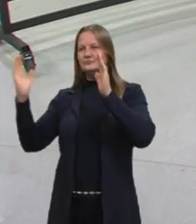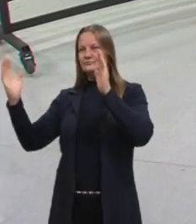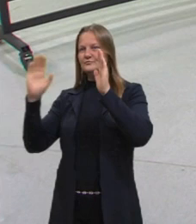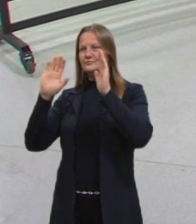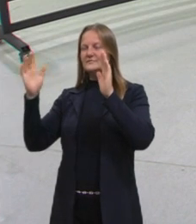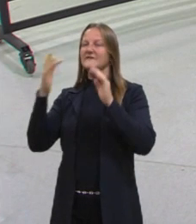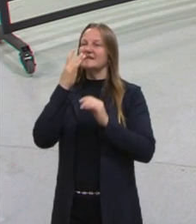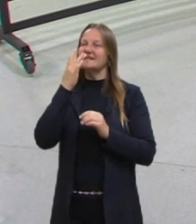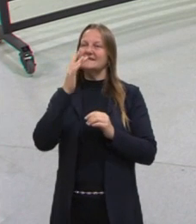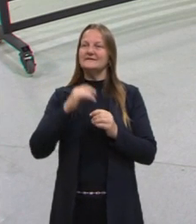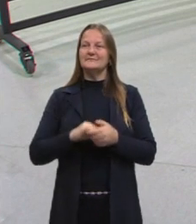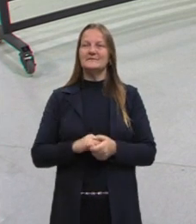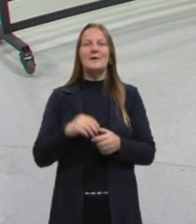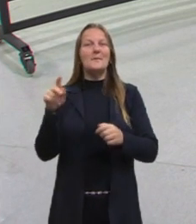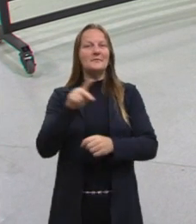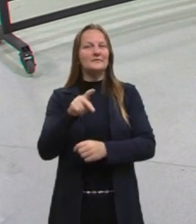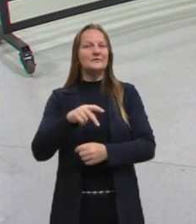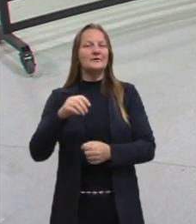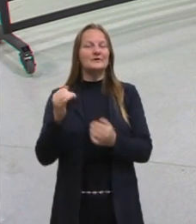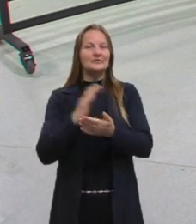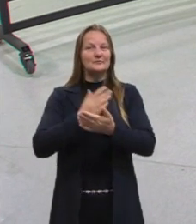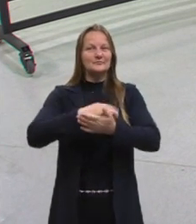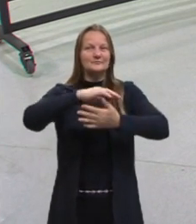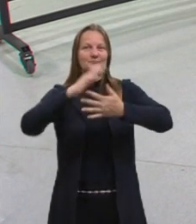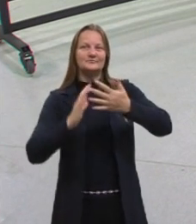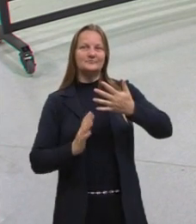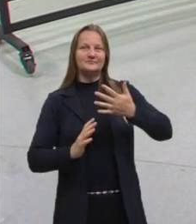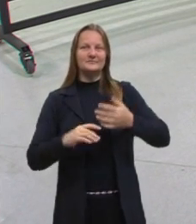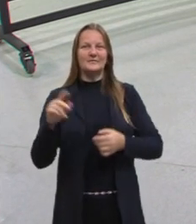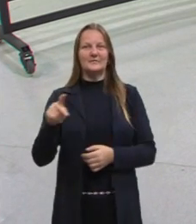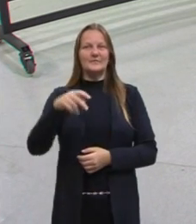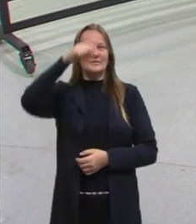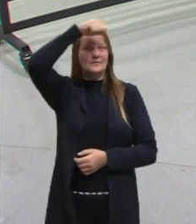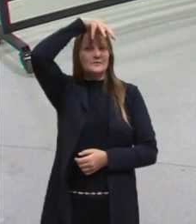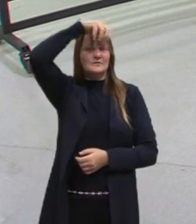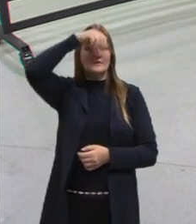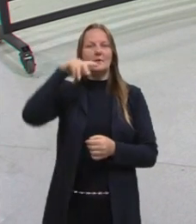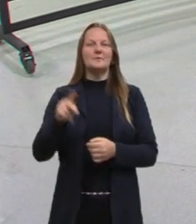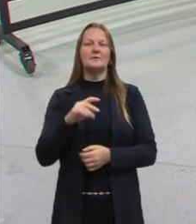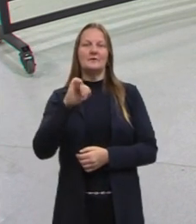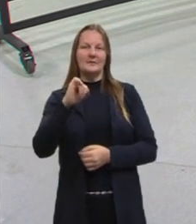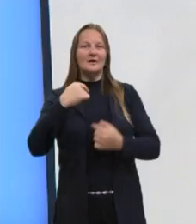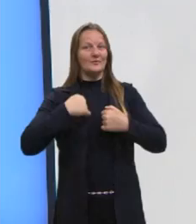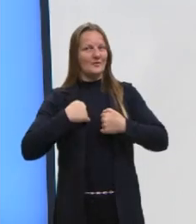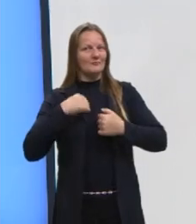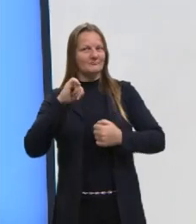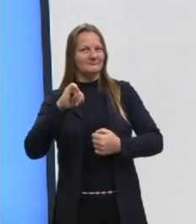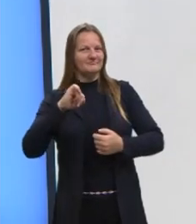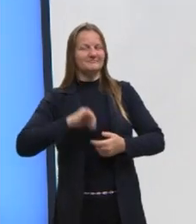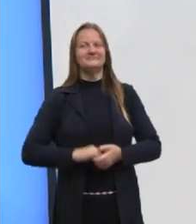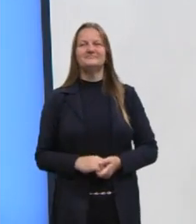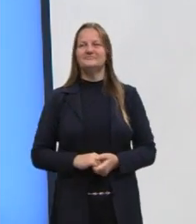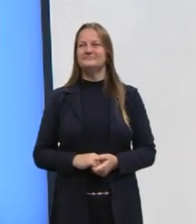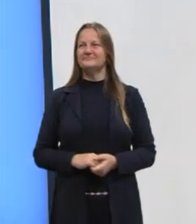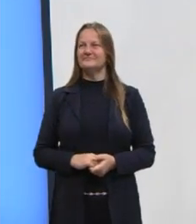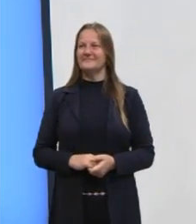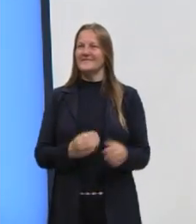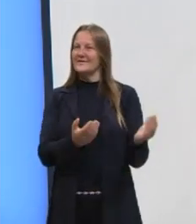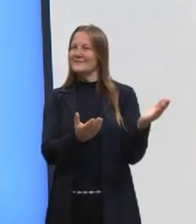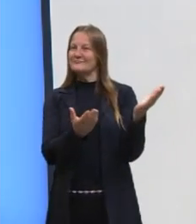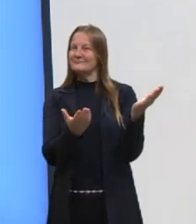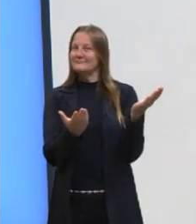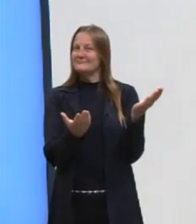longo painel branco e as professoras intérpretes e libras Professora Suzana e Lucinéia então gente